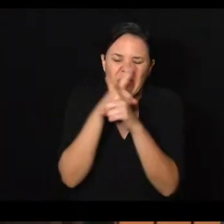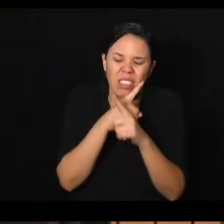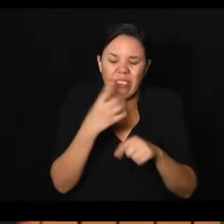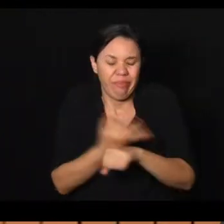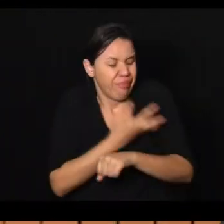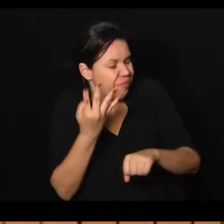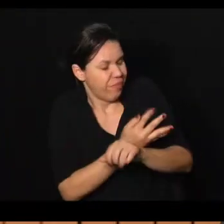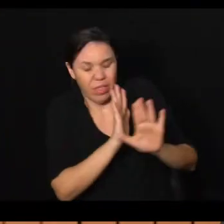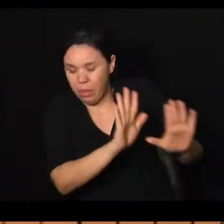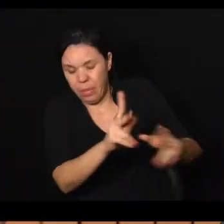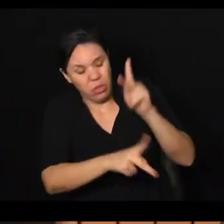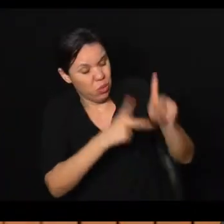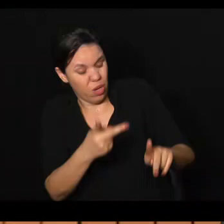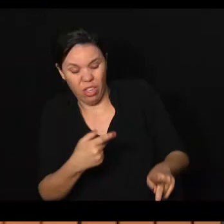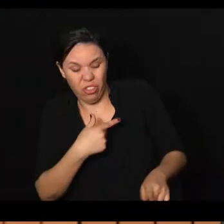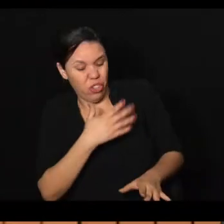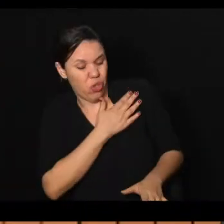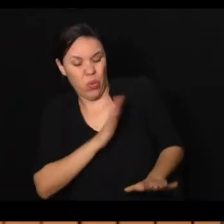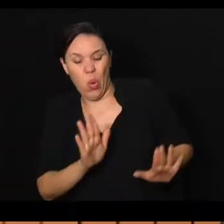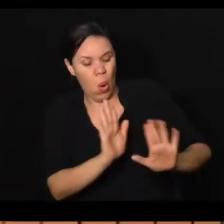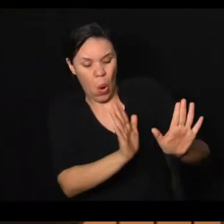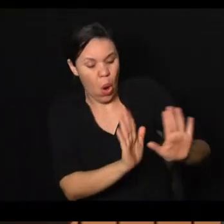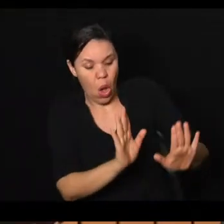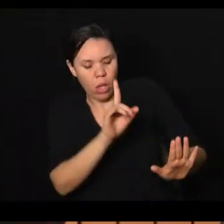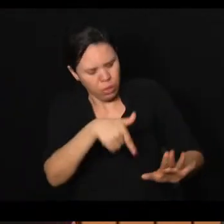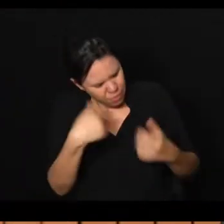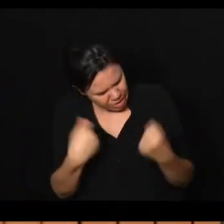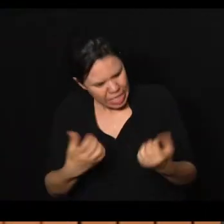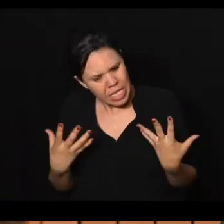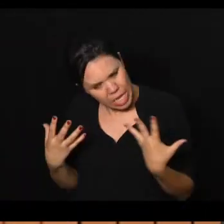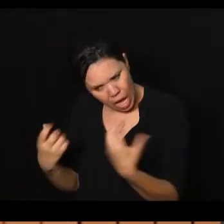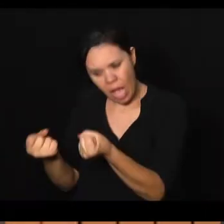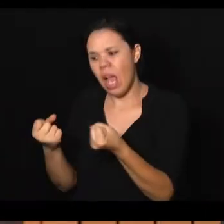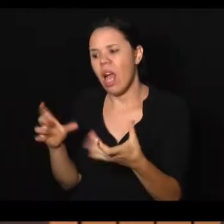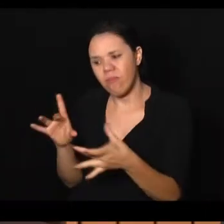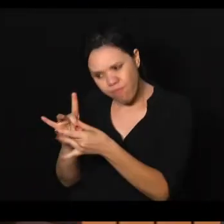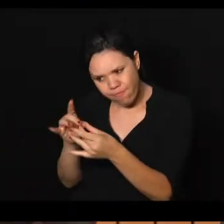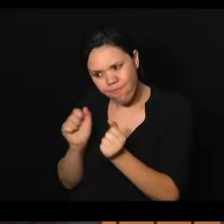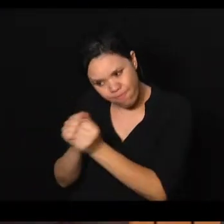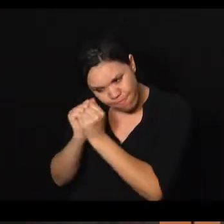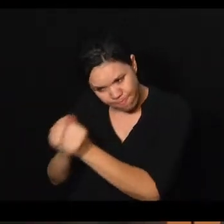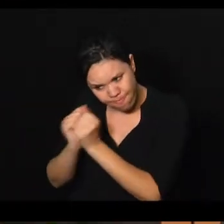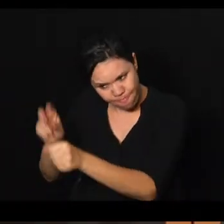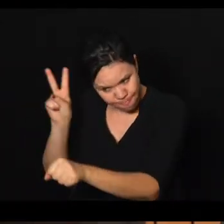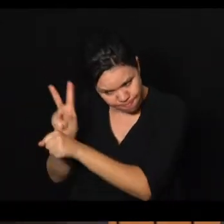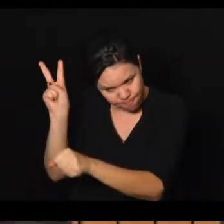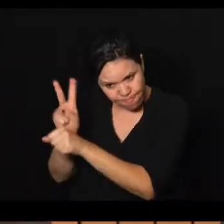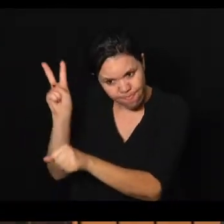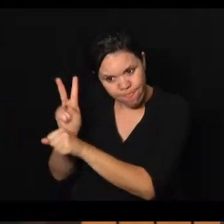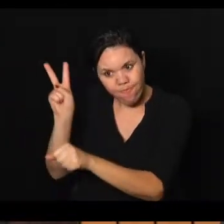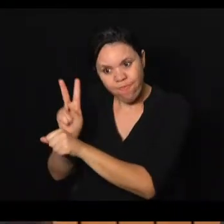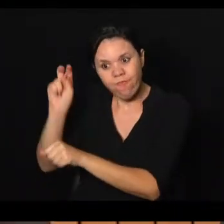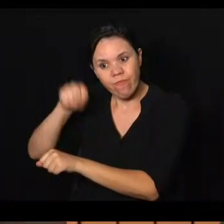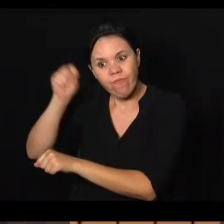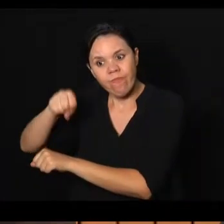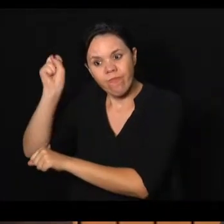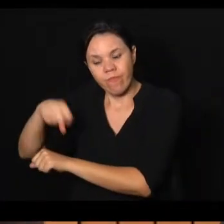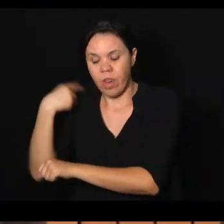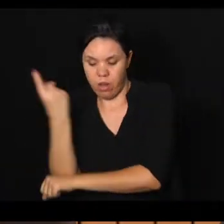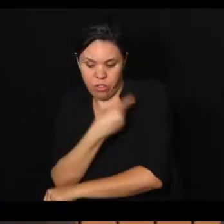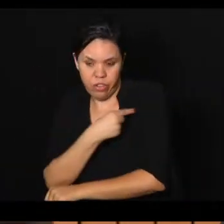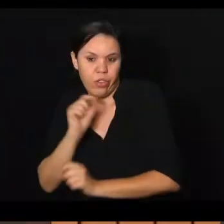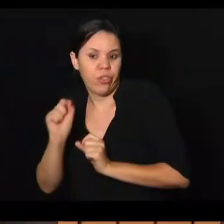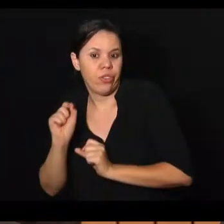não ama, os nossos idosos precisam ser acolhidos, os nossos idosos precisam ser protegidos, e a gente